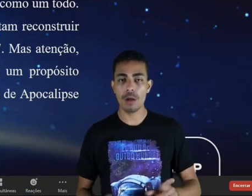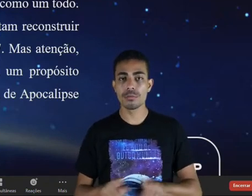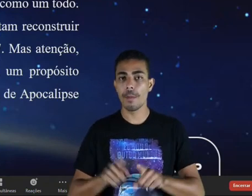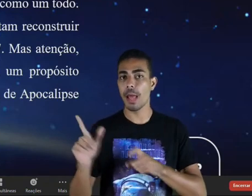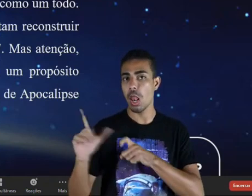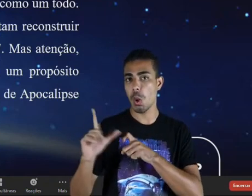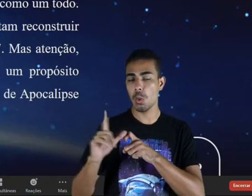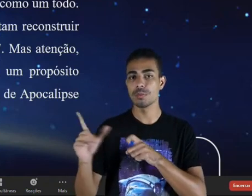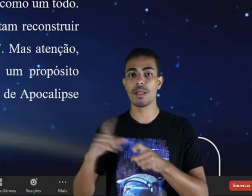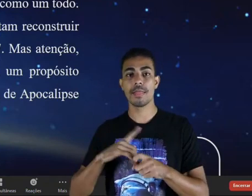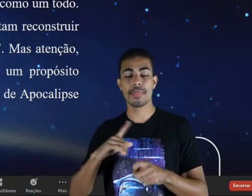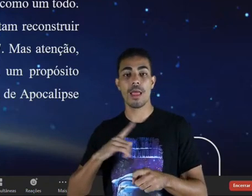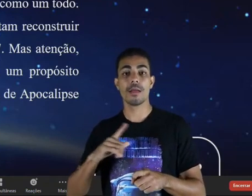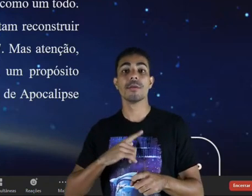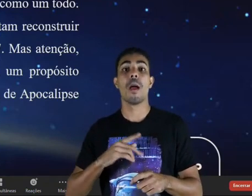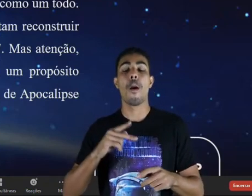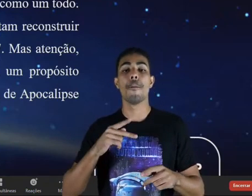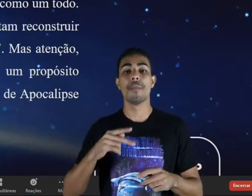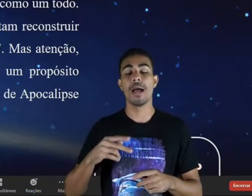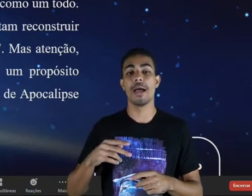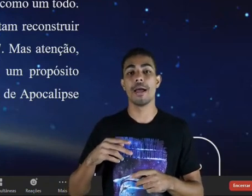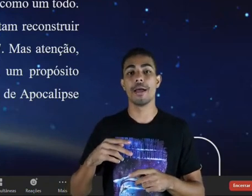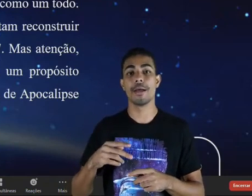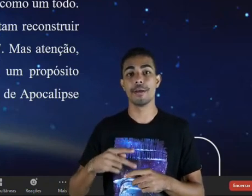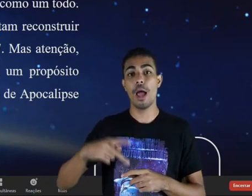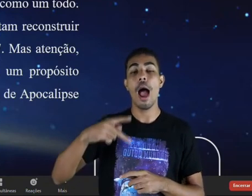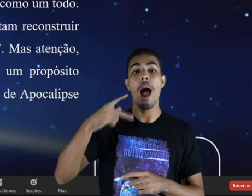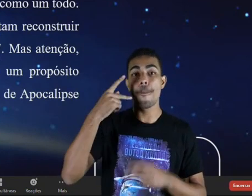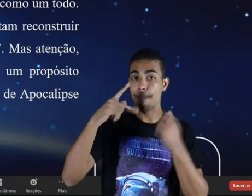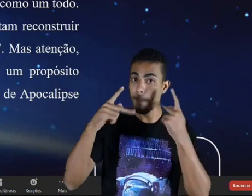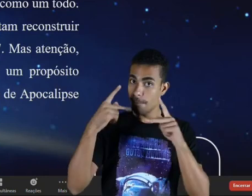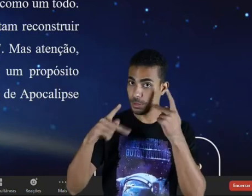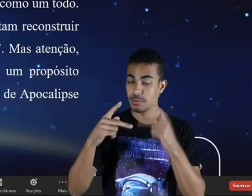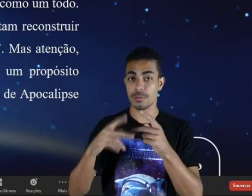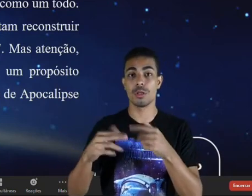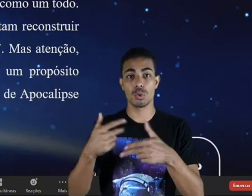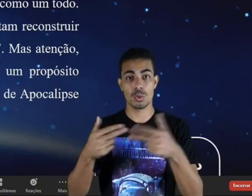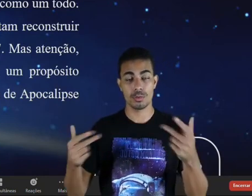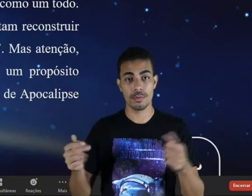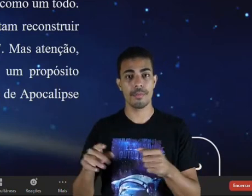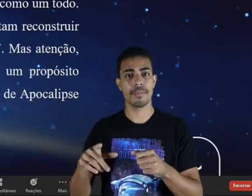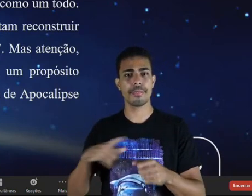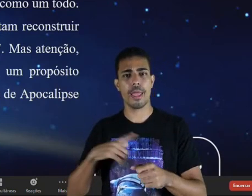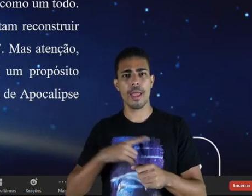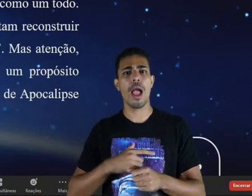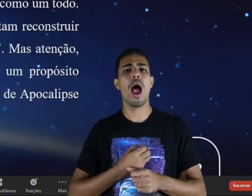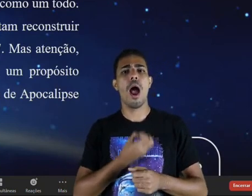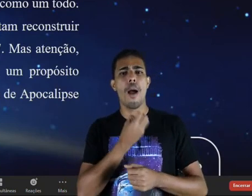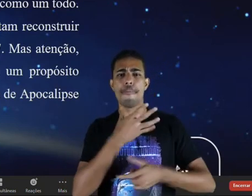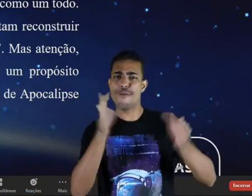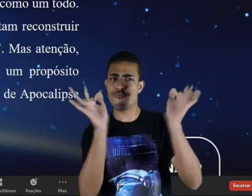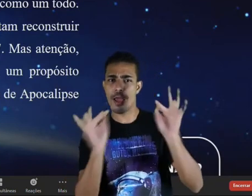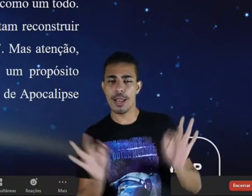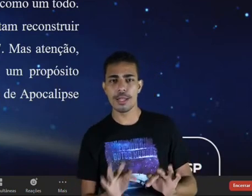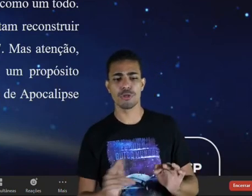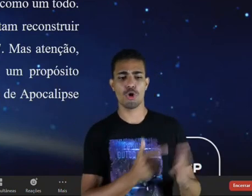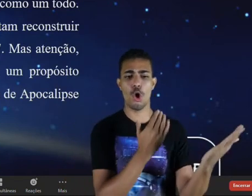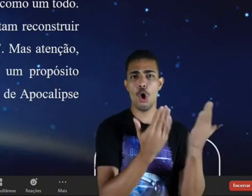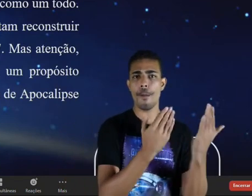que a parábola, a passagem pode ter um paralelo. Por exemplo, você compara as bem-aventuranças de Mateus com as de